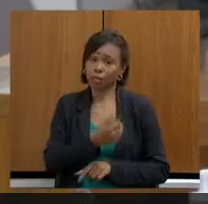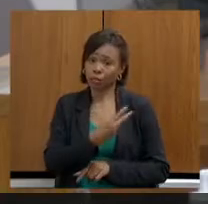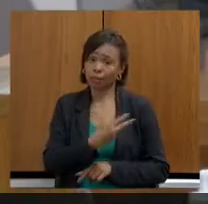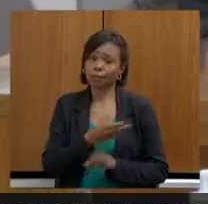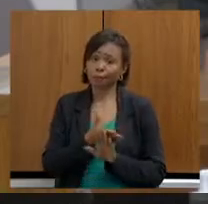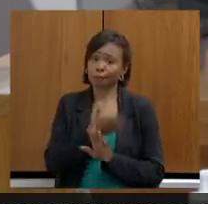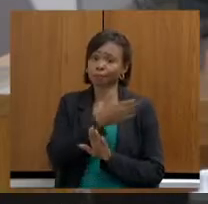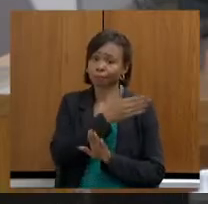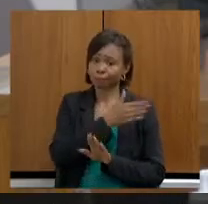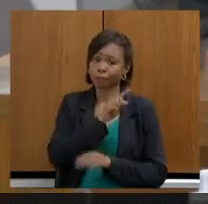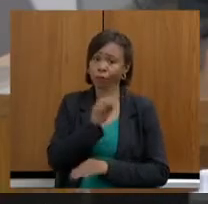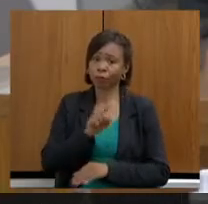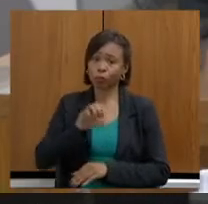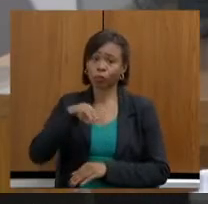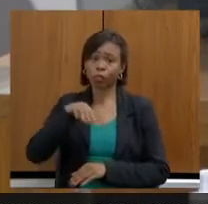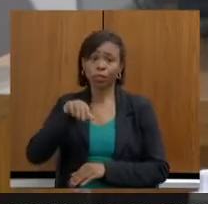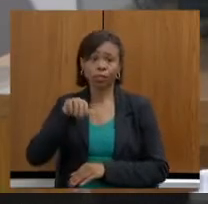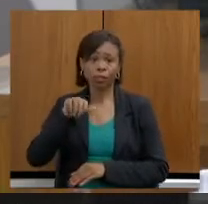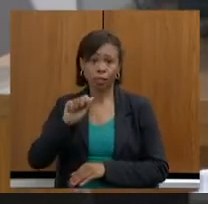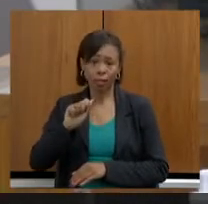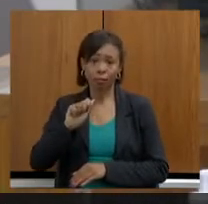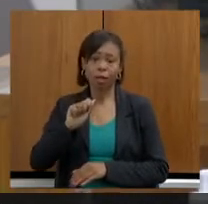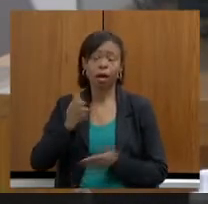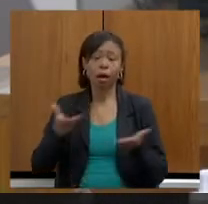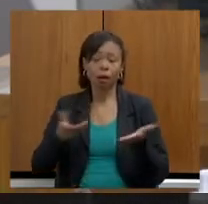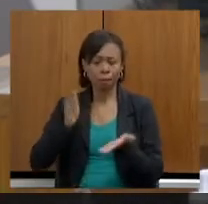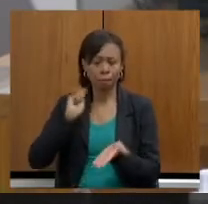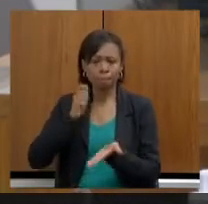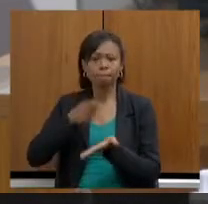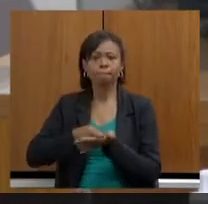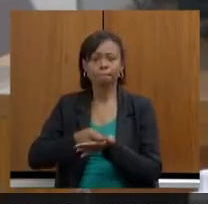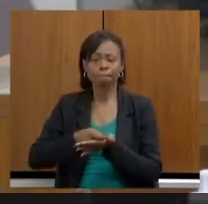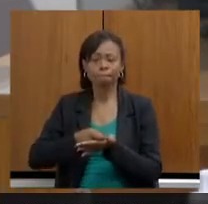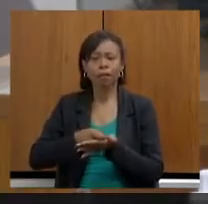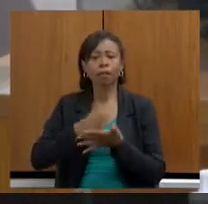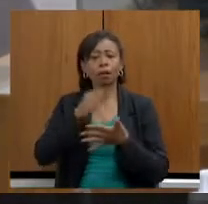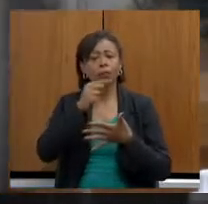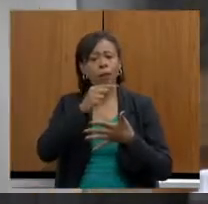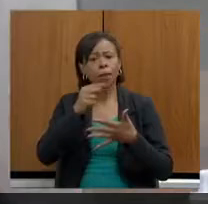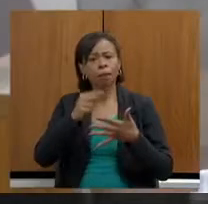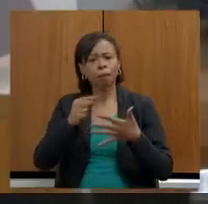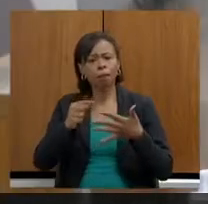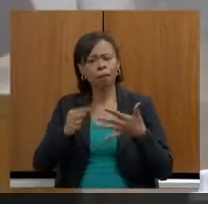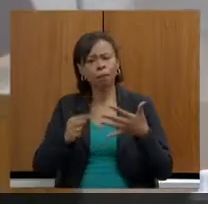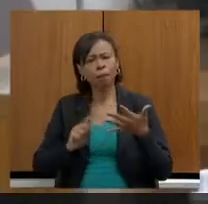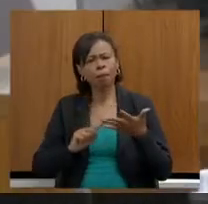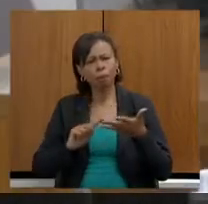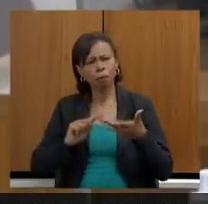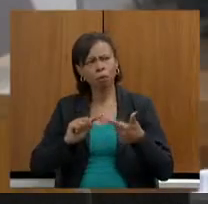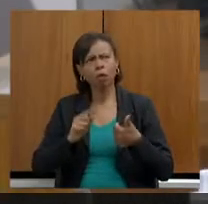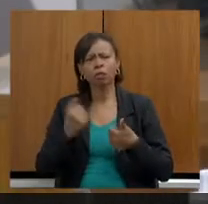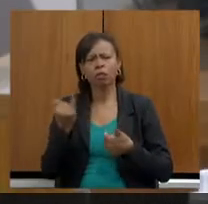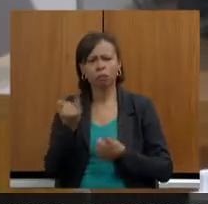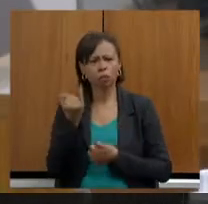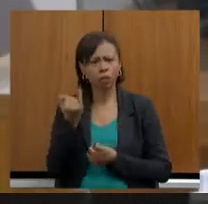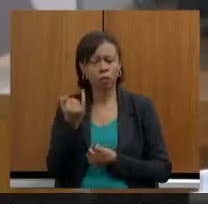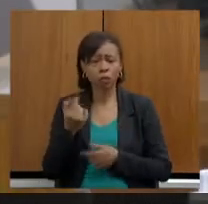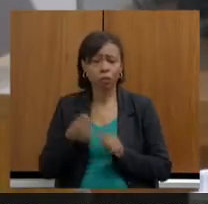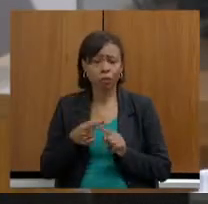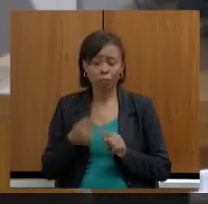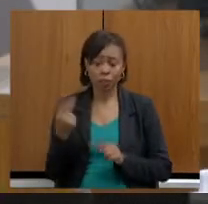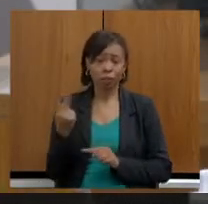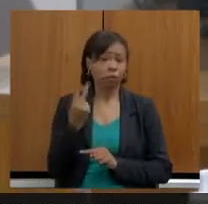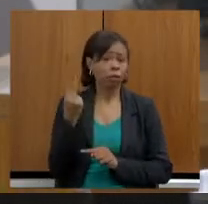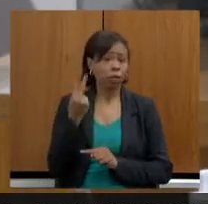e que o governo Zema pagou Então acho que isso são Pontos importantes a serem salientados valorização é